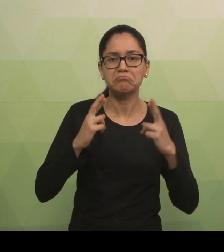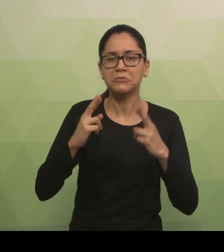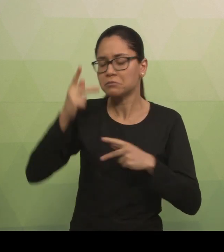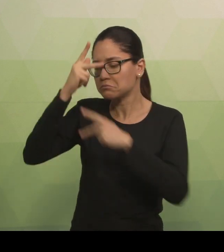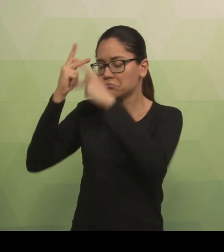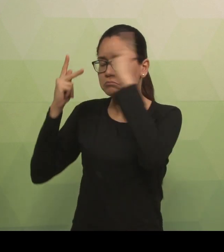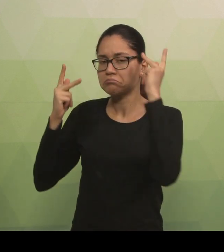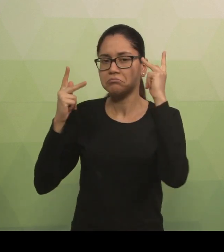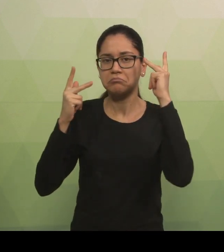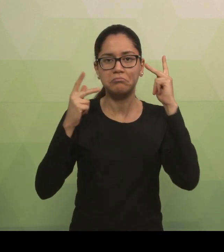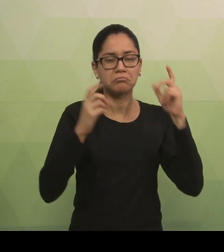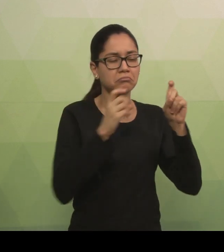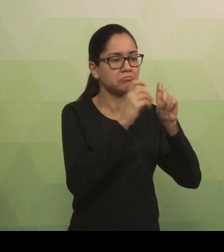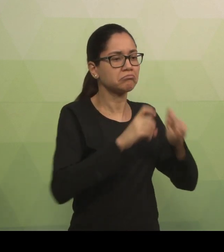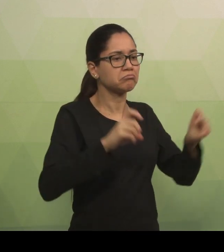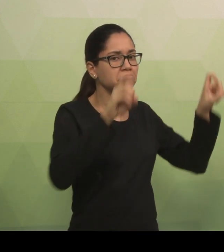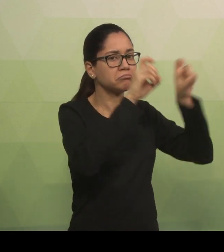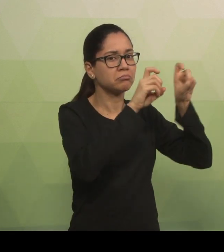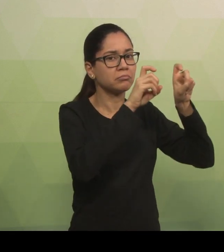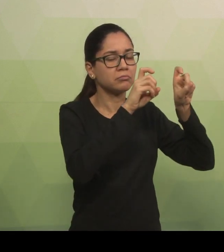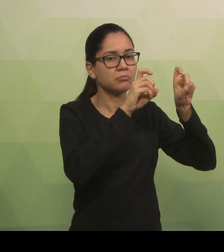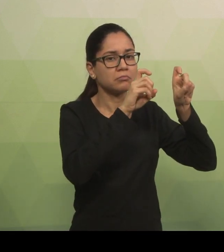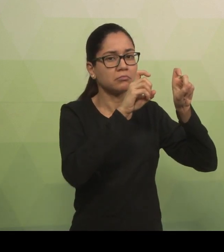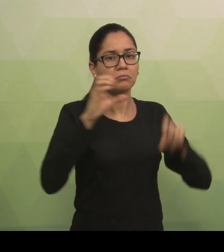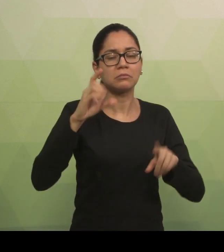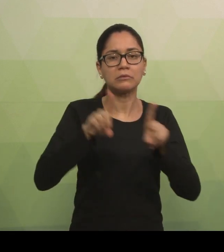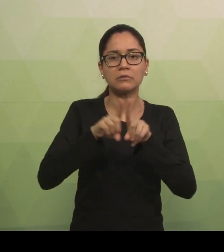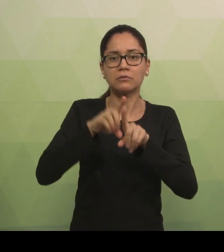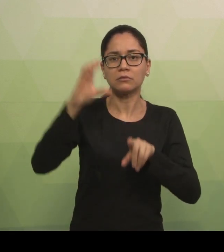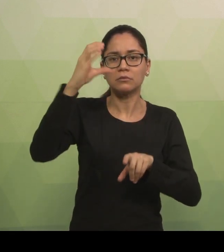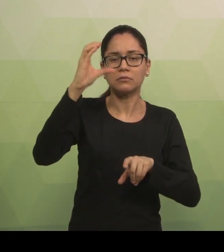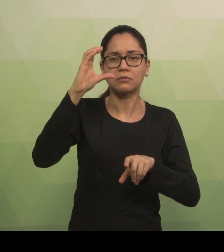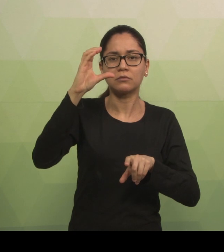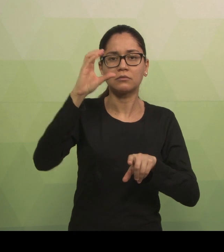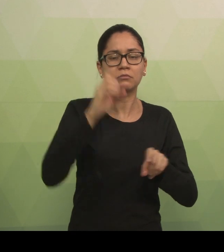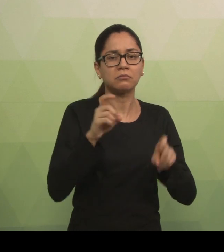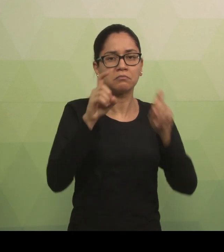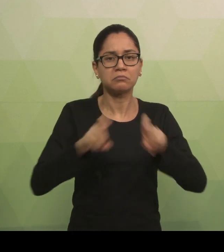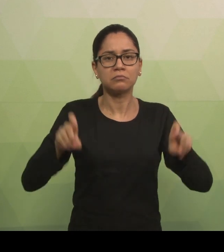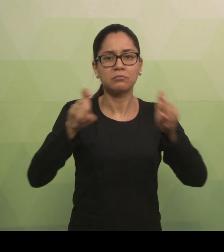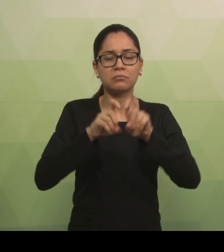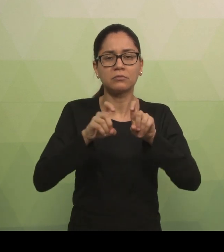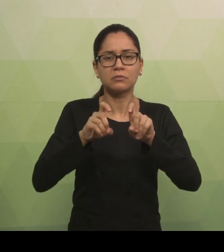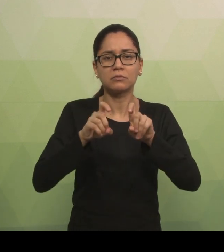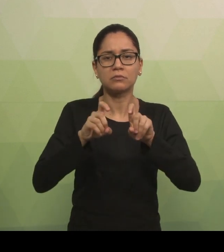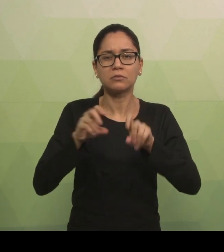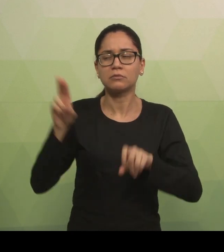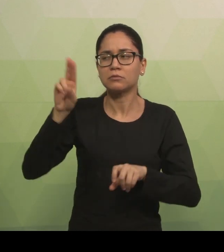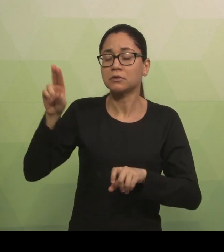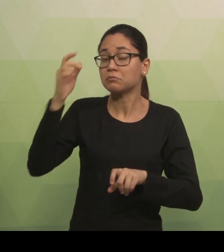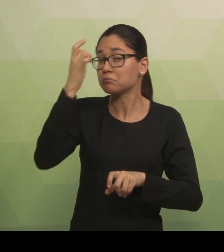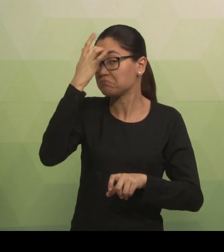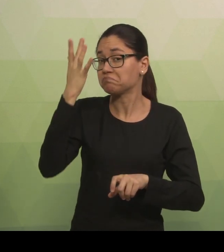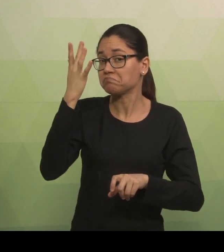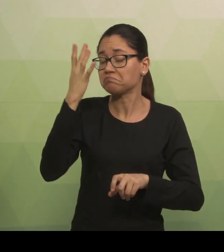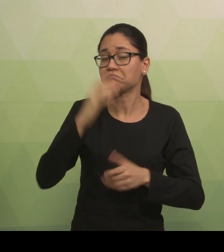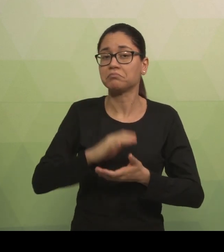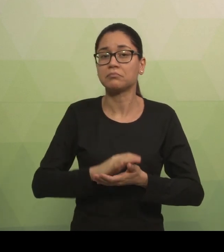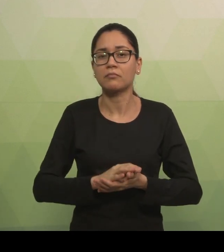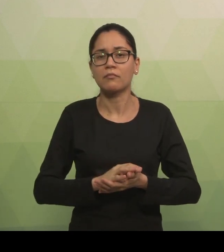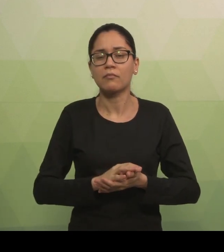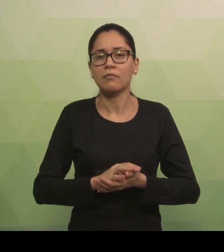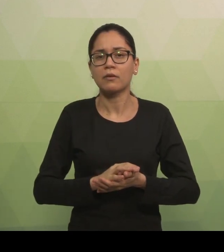homens e computadores e na ciência da computação, usabilidade normalmente se refere à simplicidade e facilidade